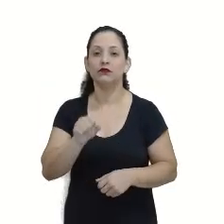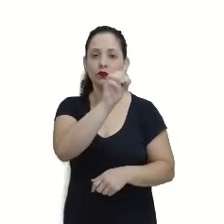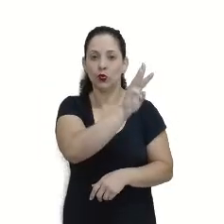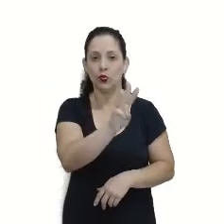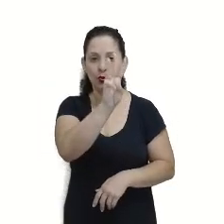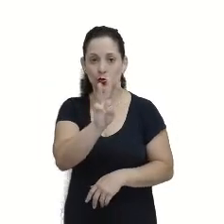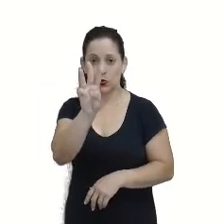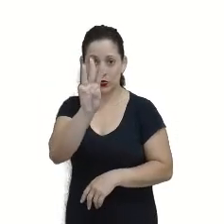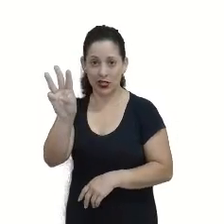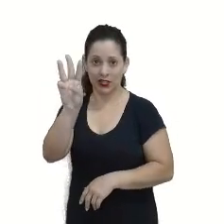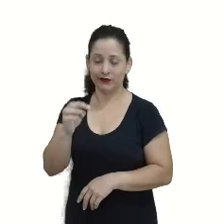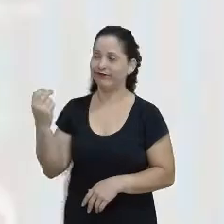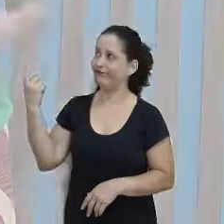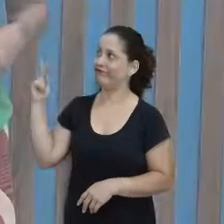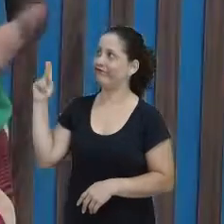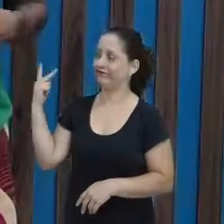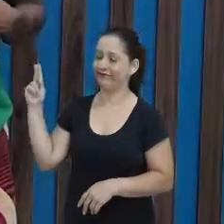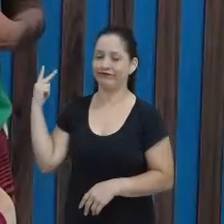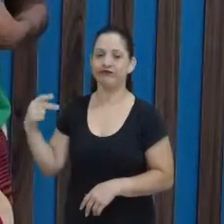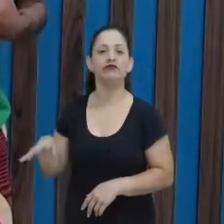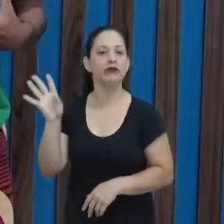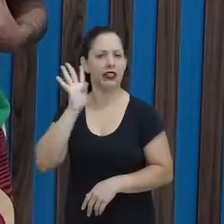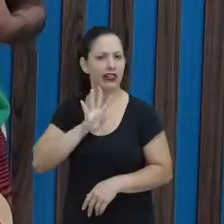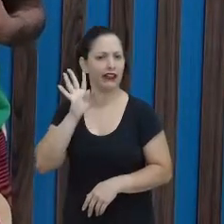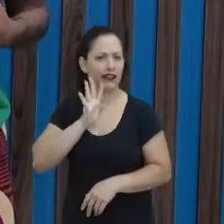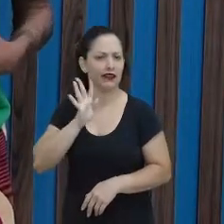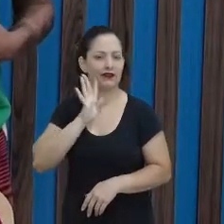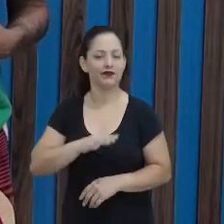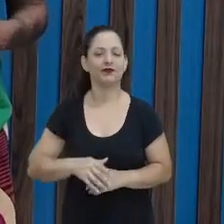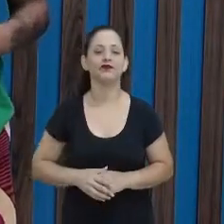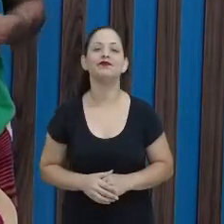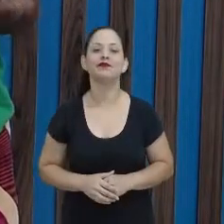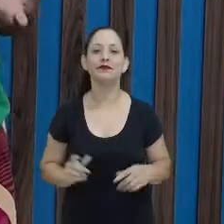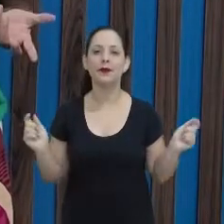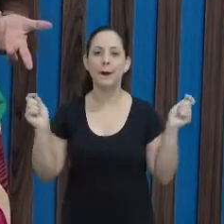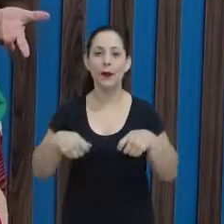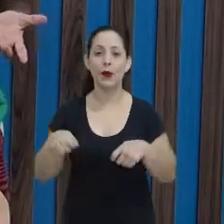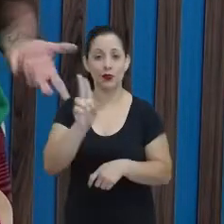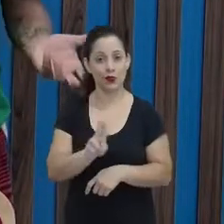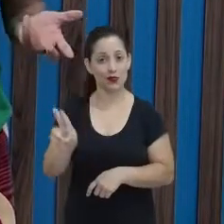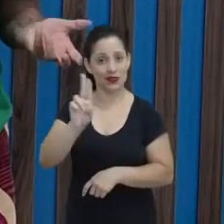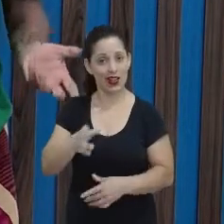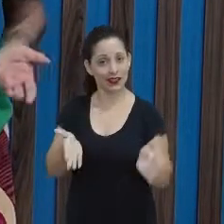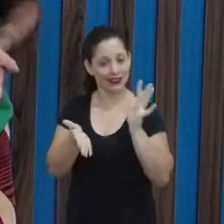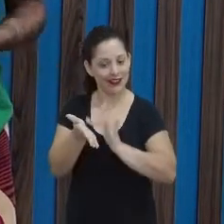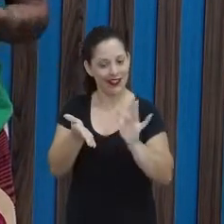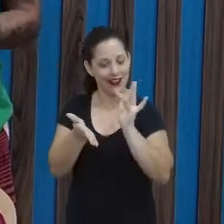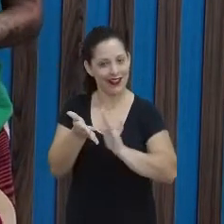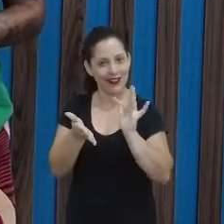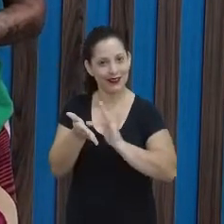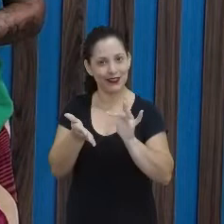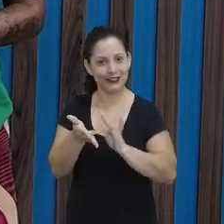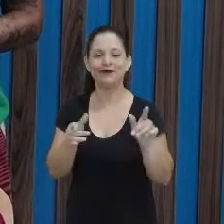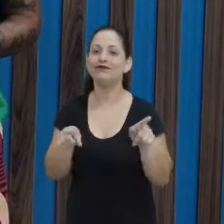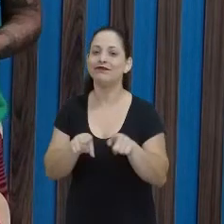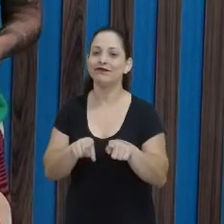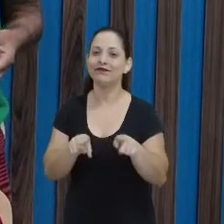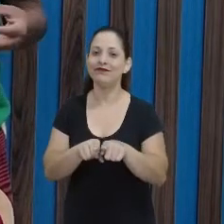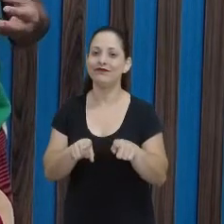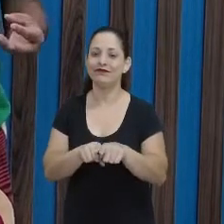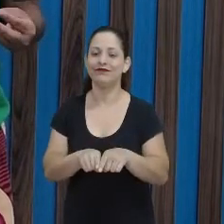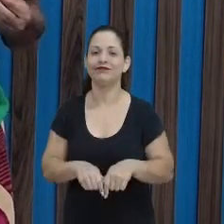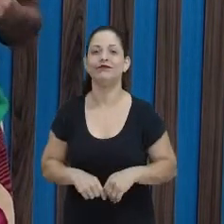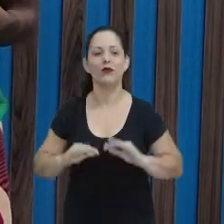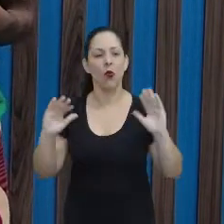do Passo do Frevo, que é super bacana, é um site bem interativo, tá bom? Você pode usar até o tablet também da escola, né? Tá aí acessível para vocês. Combine aí com